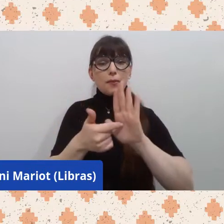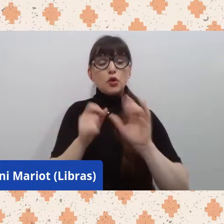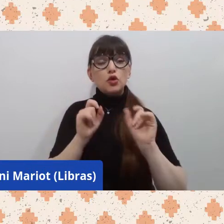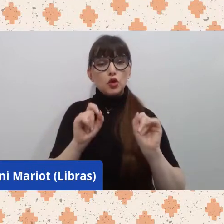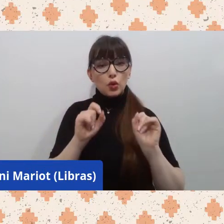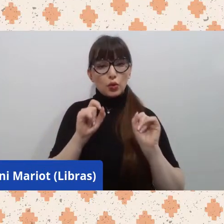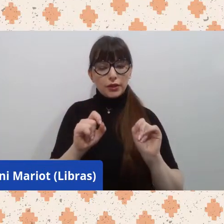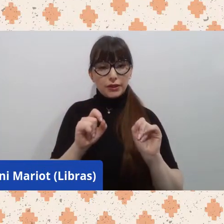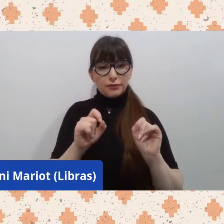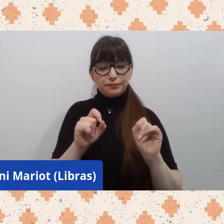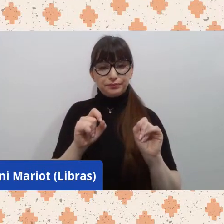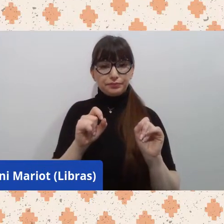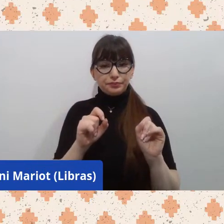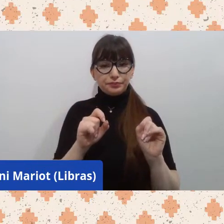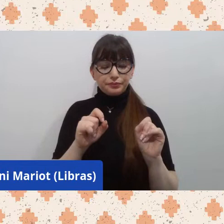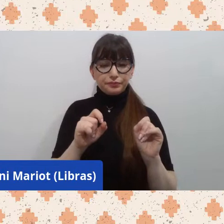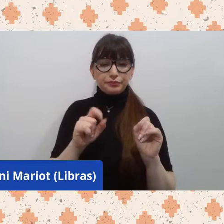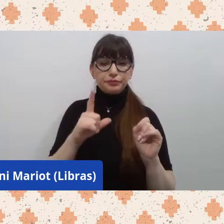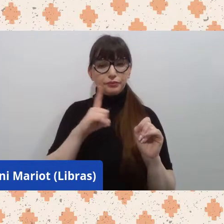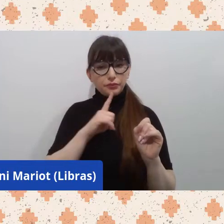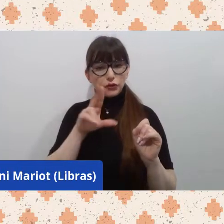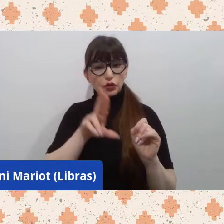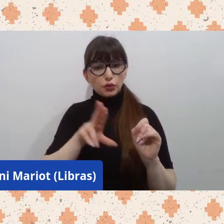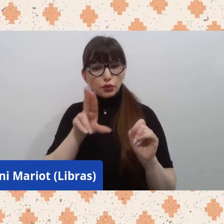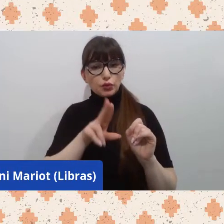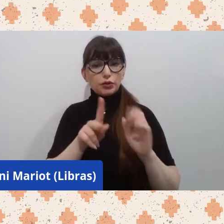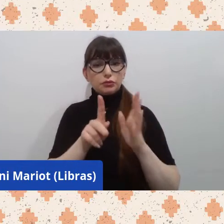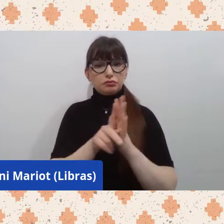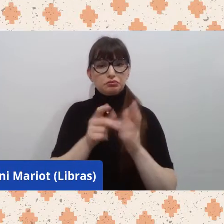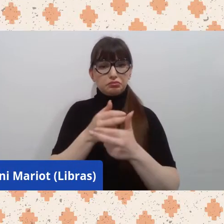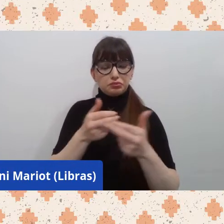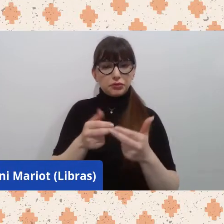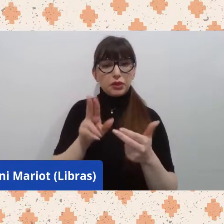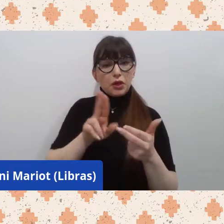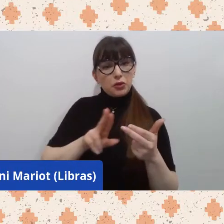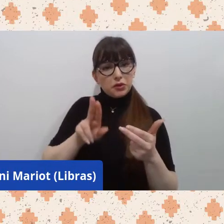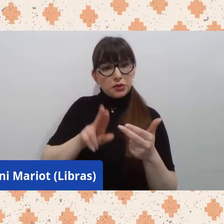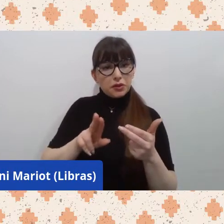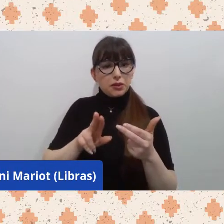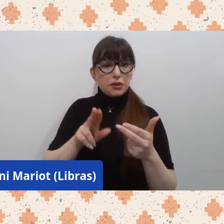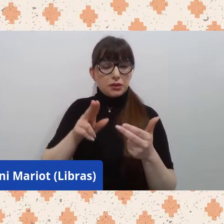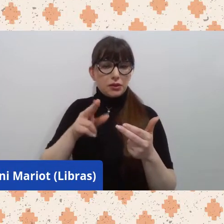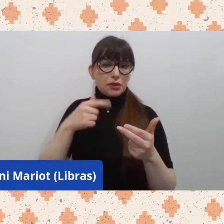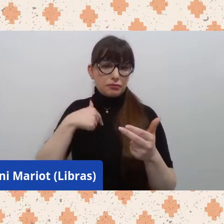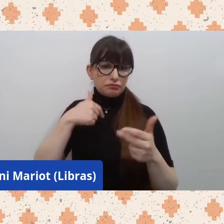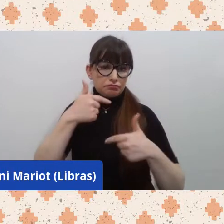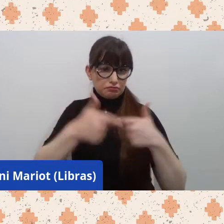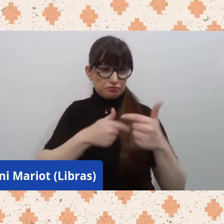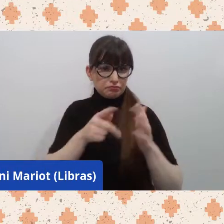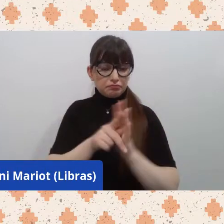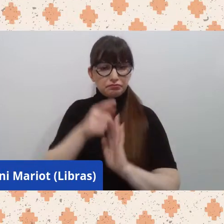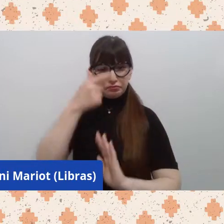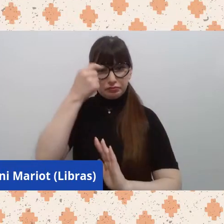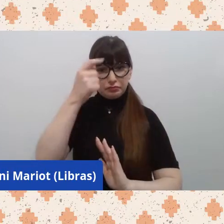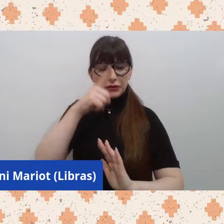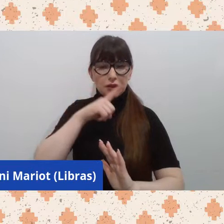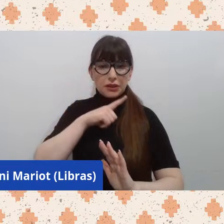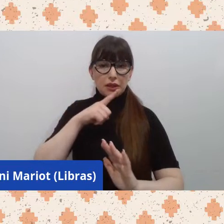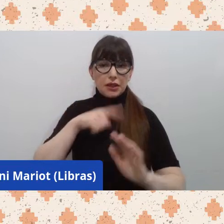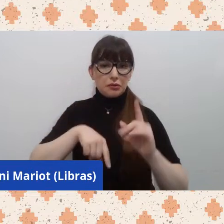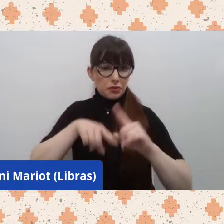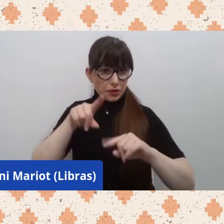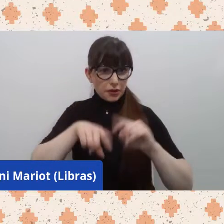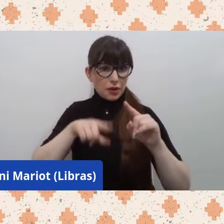os procedimentos que são utilizados na Universidade de Surrey, e esses procedimentos eles podem ser distintos em